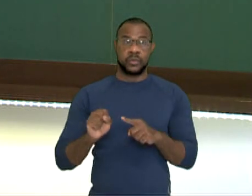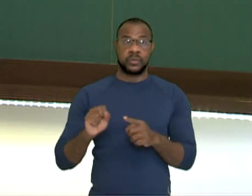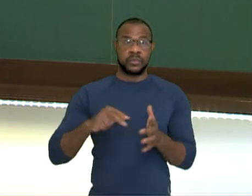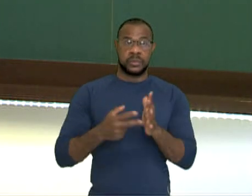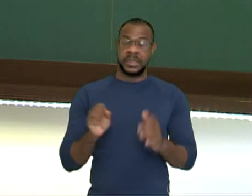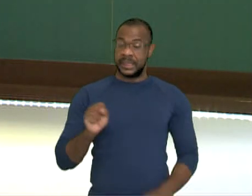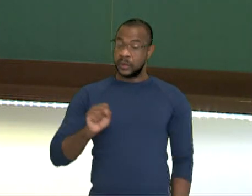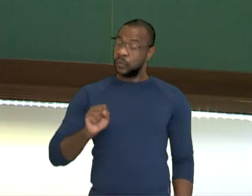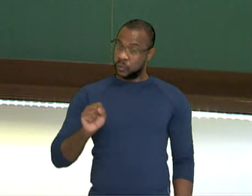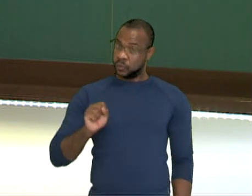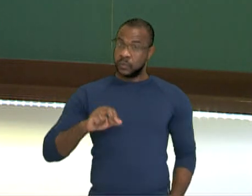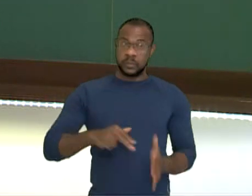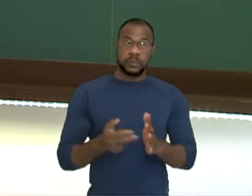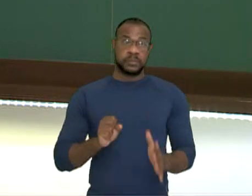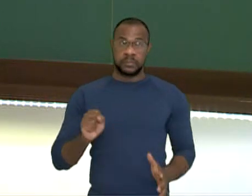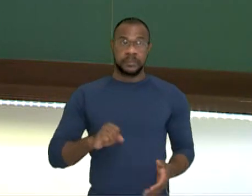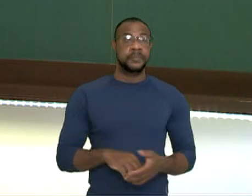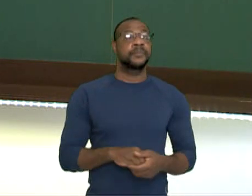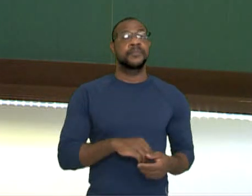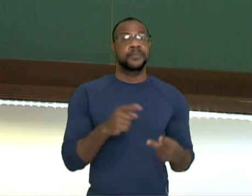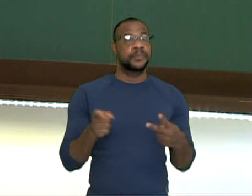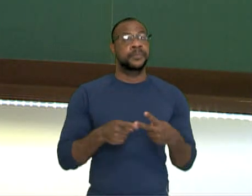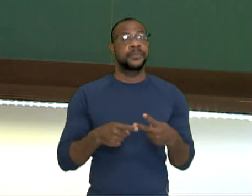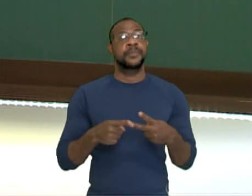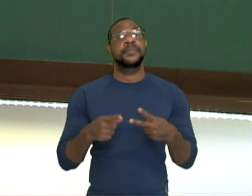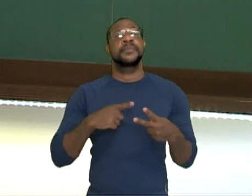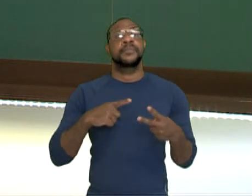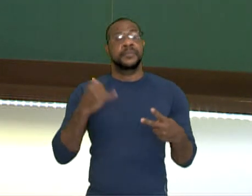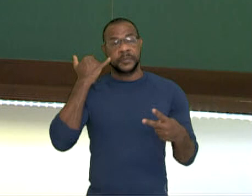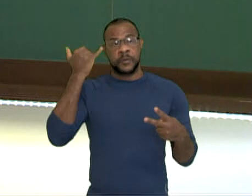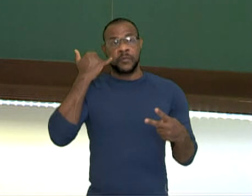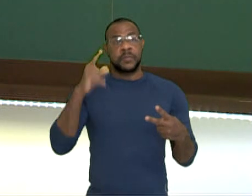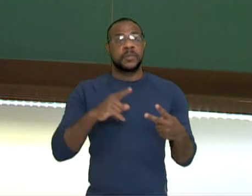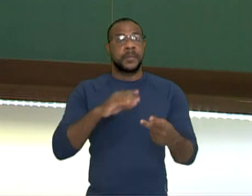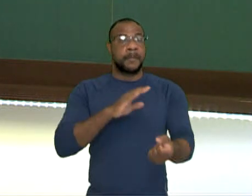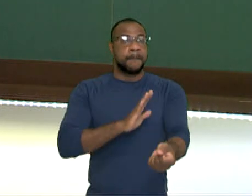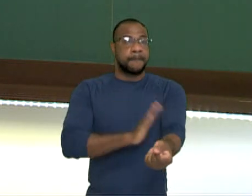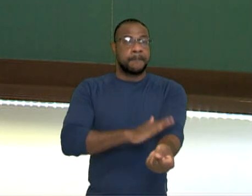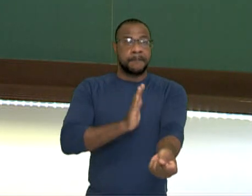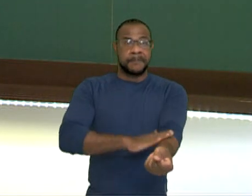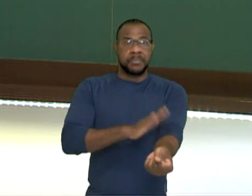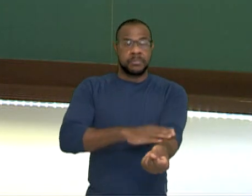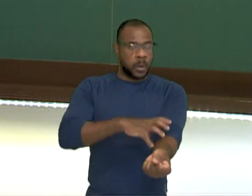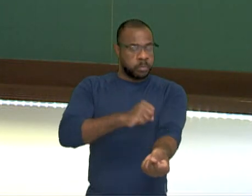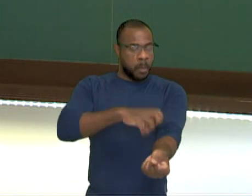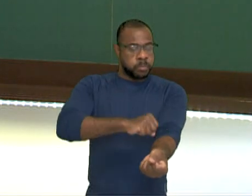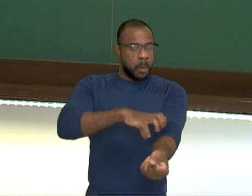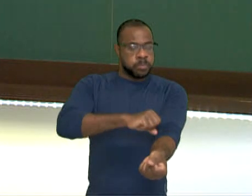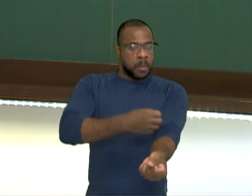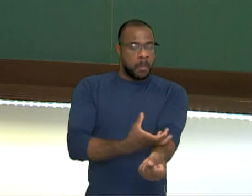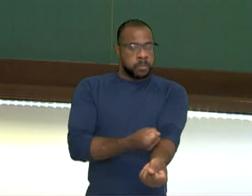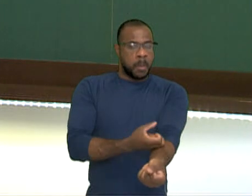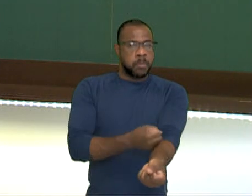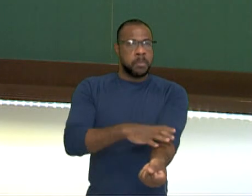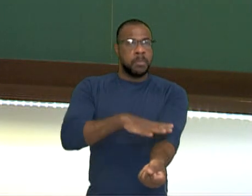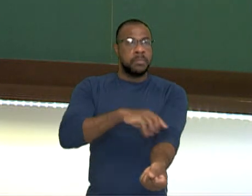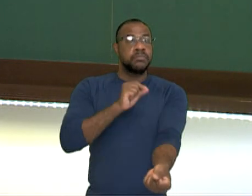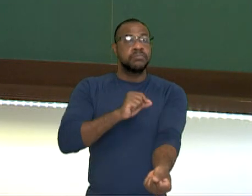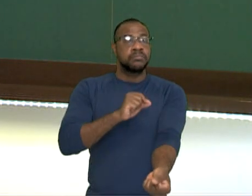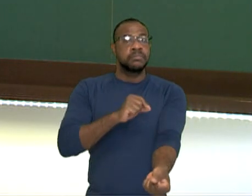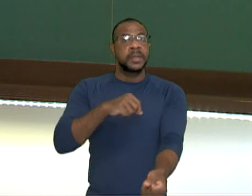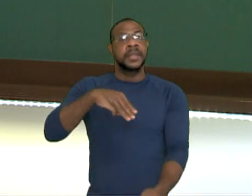em segundos, e aqui nós temos também que a pressão sanguínea de mercúrio, que